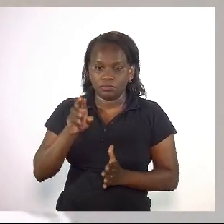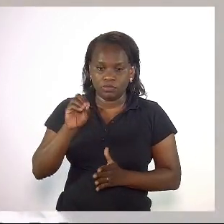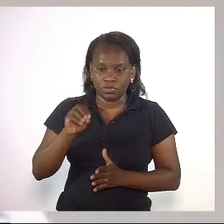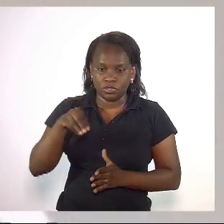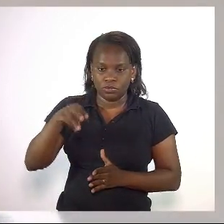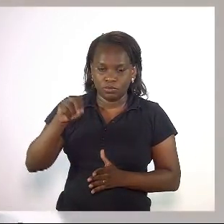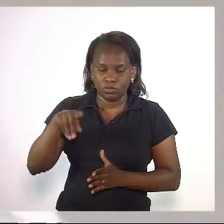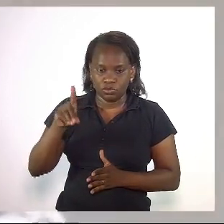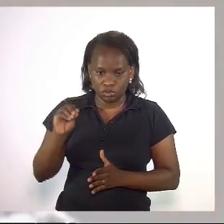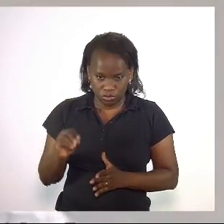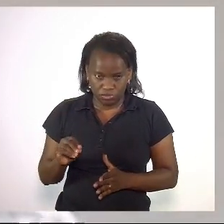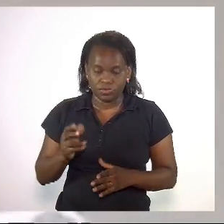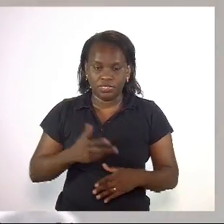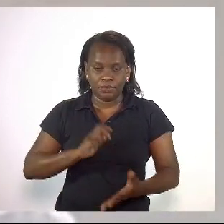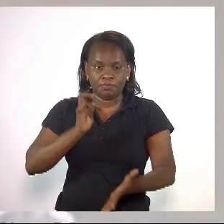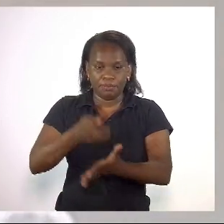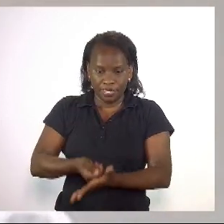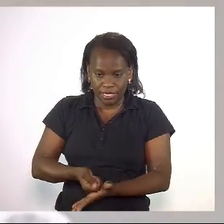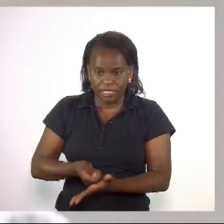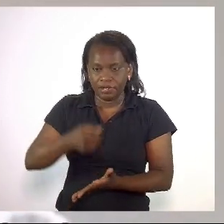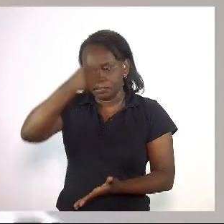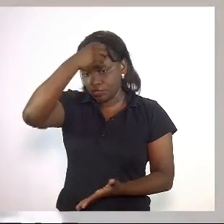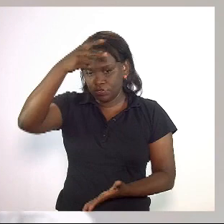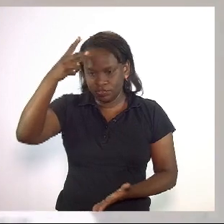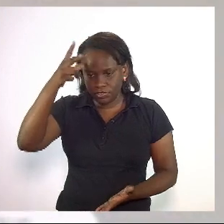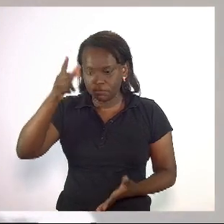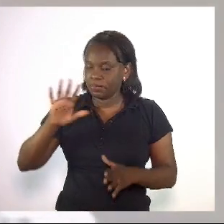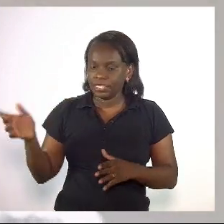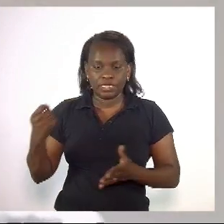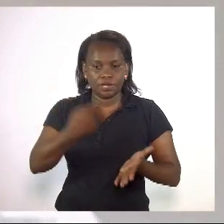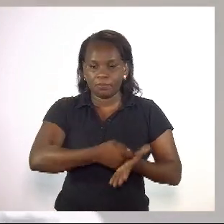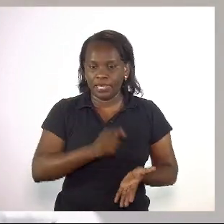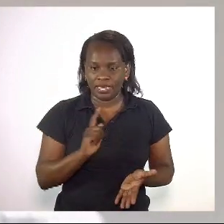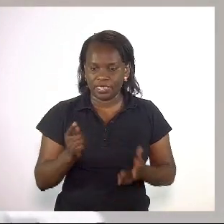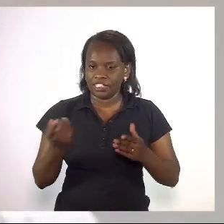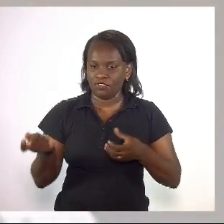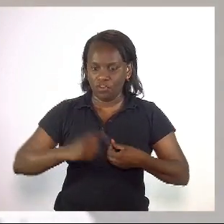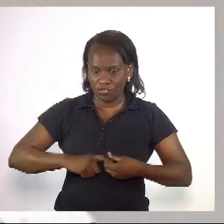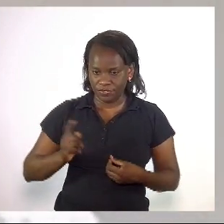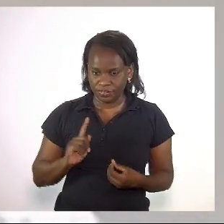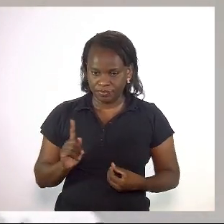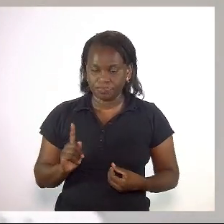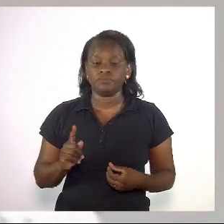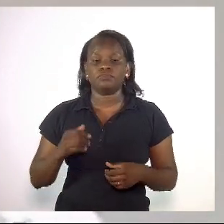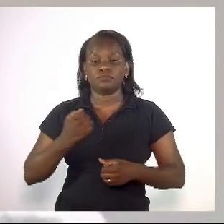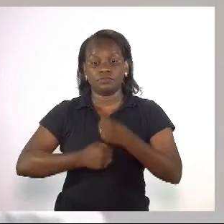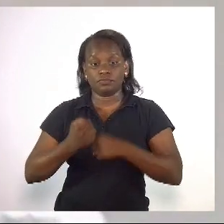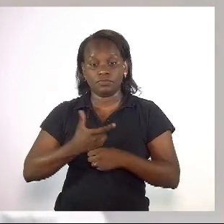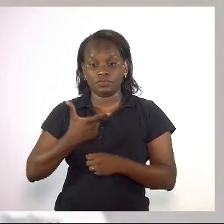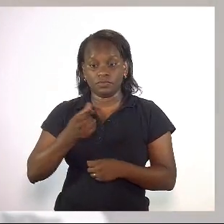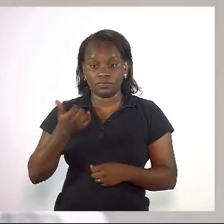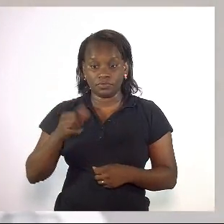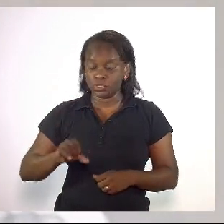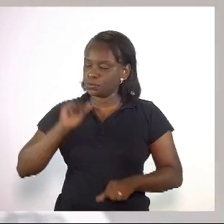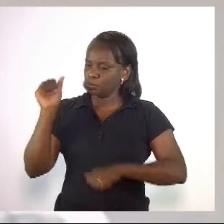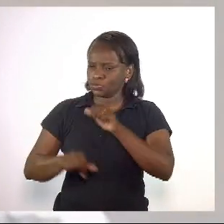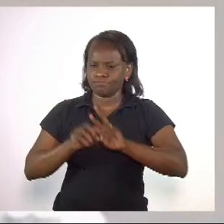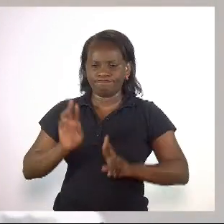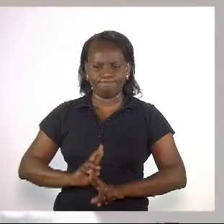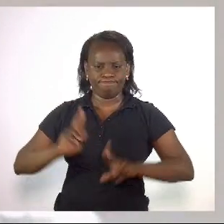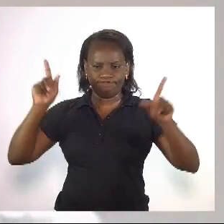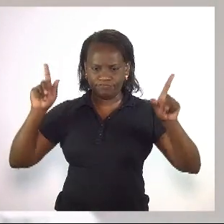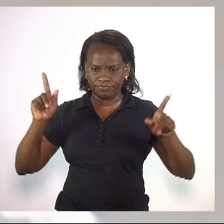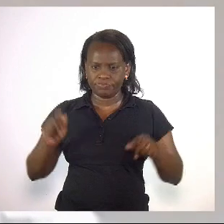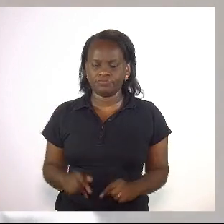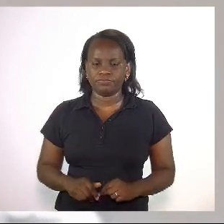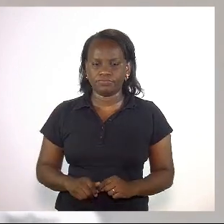uma liquidação contra o município e não efetuava o pagamento. Bem, o que nós observamos é que no ano de 2019 nós mudamos radicalmente essa